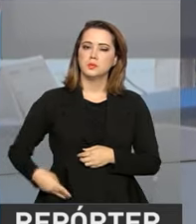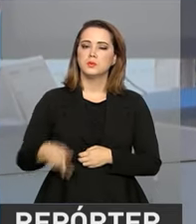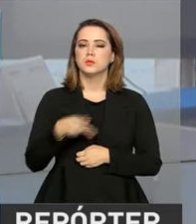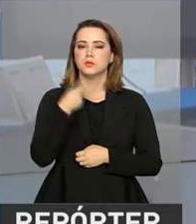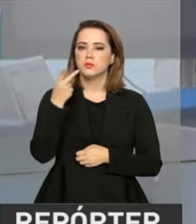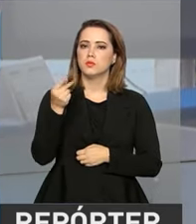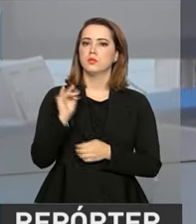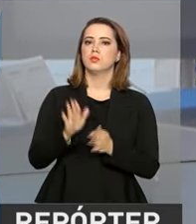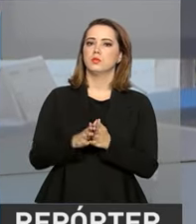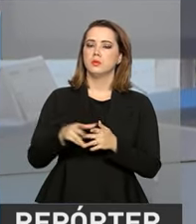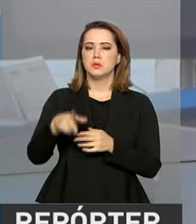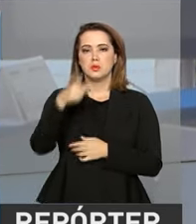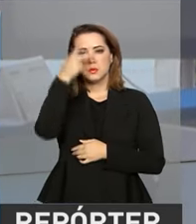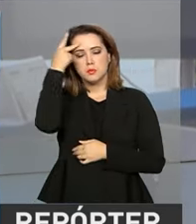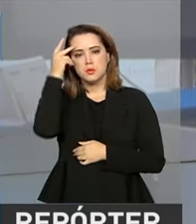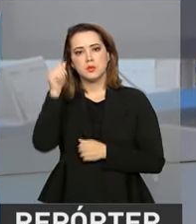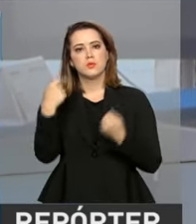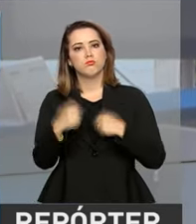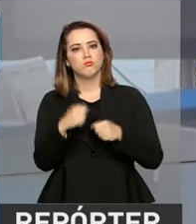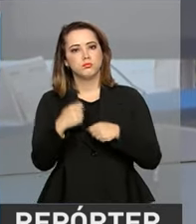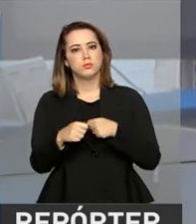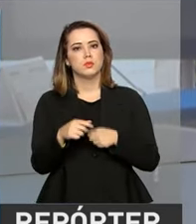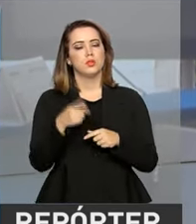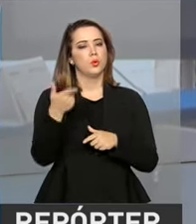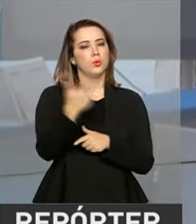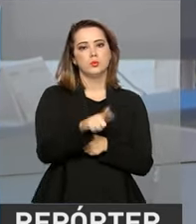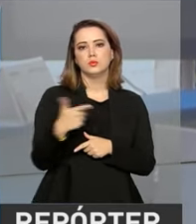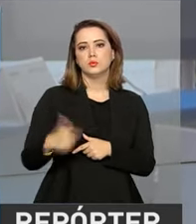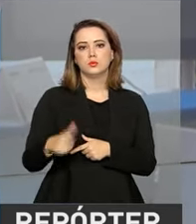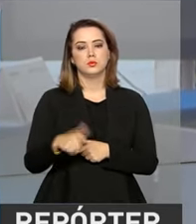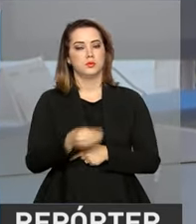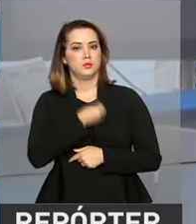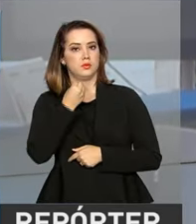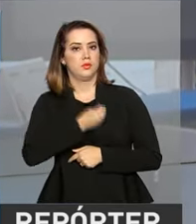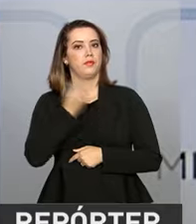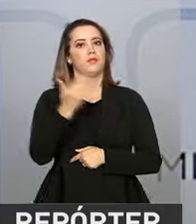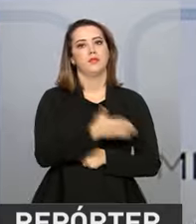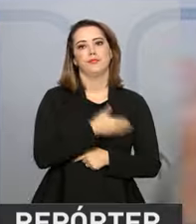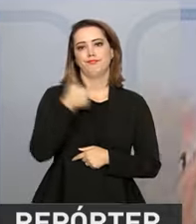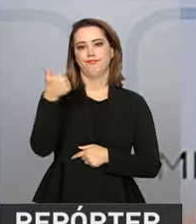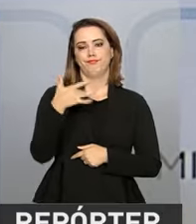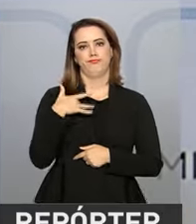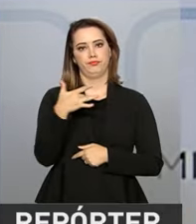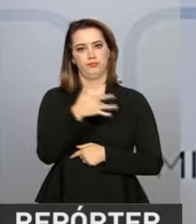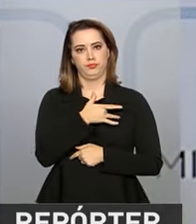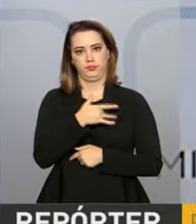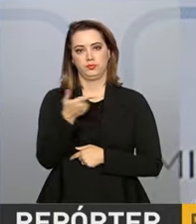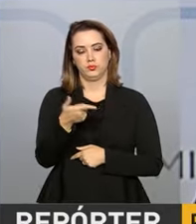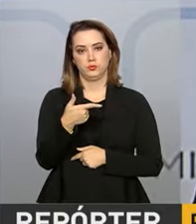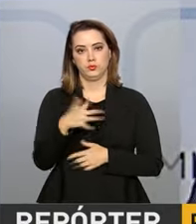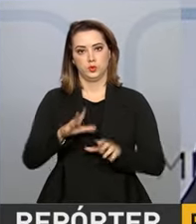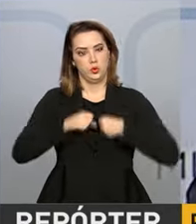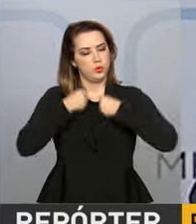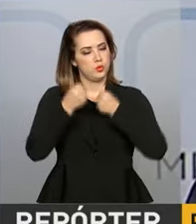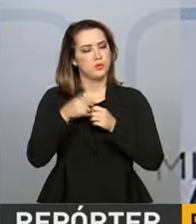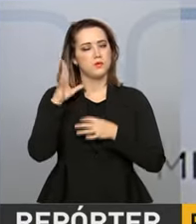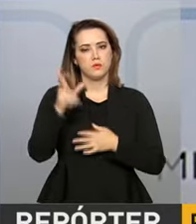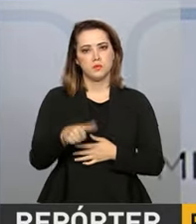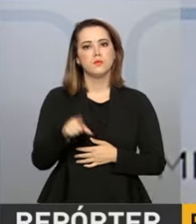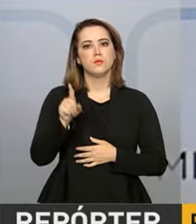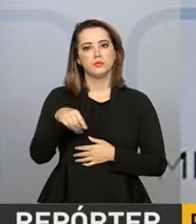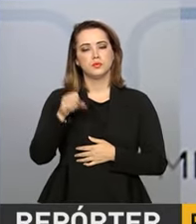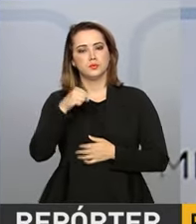apelo para que as pessoas adotem outras medidas para ter uma vida mais saudável. Todo esse esforço é muito importante e nós